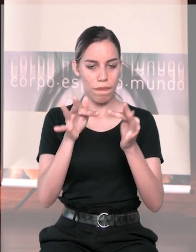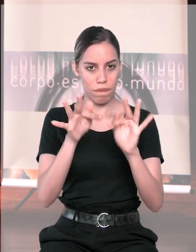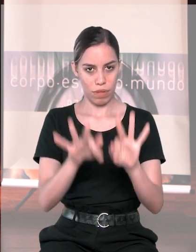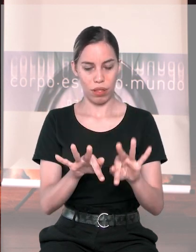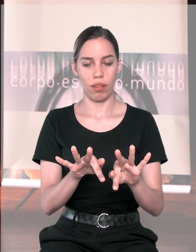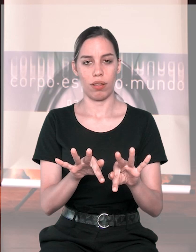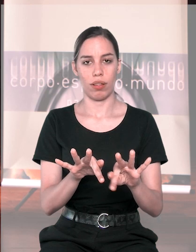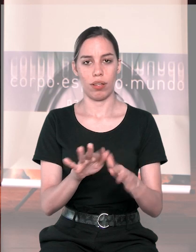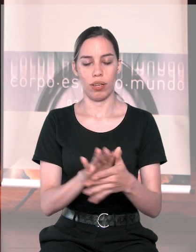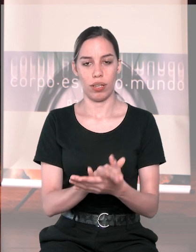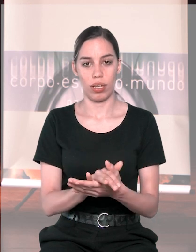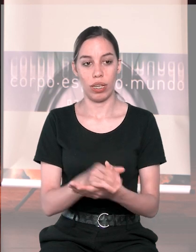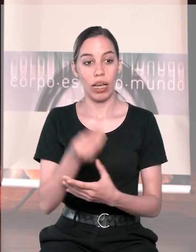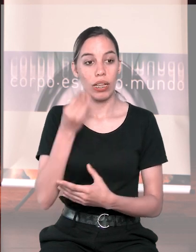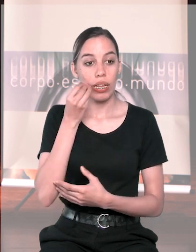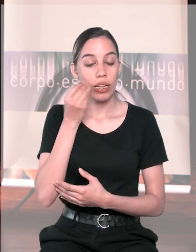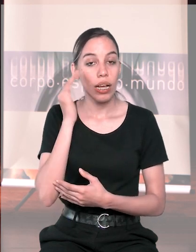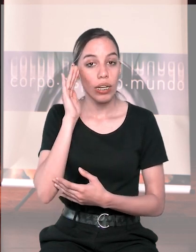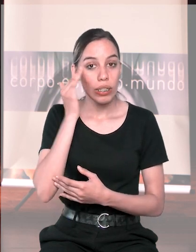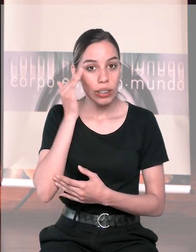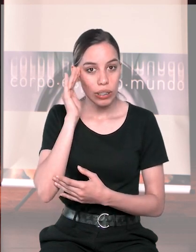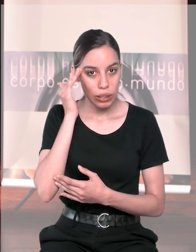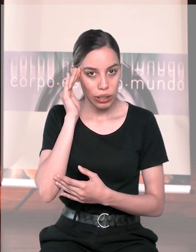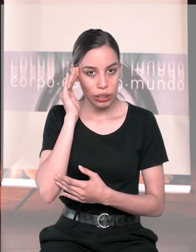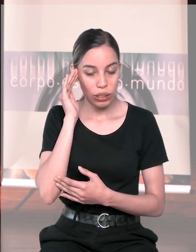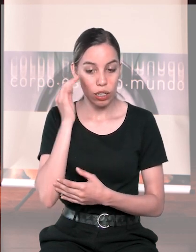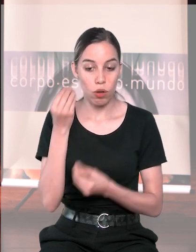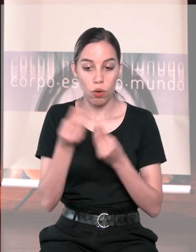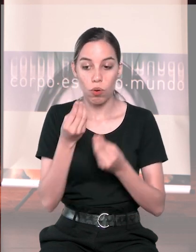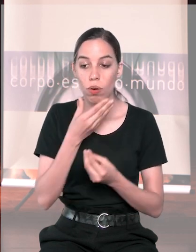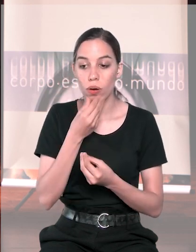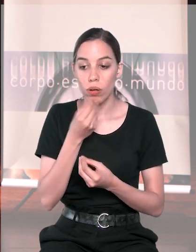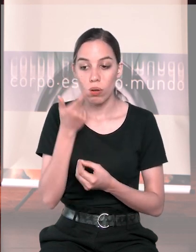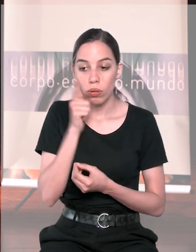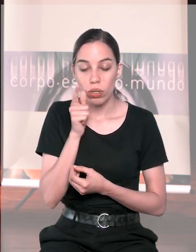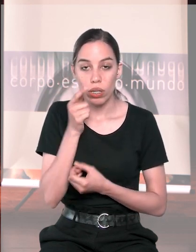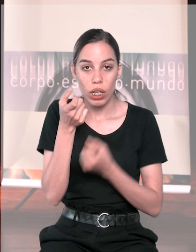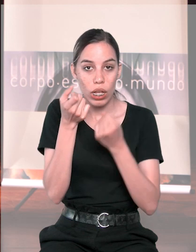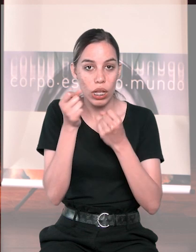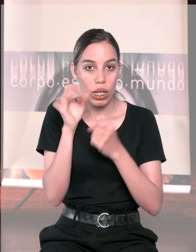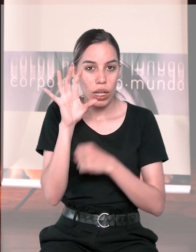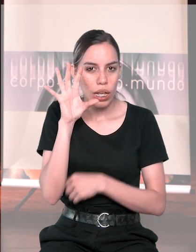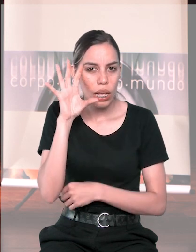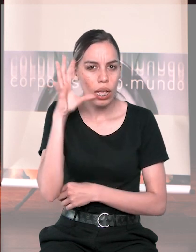né? E tentar entender como é que ele resolve isso, né? Como é que o